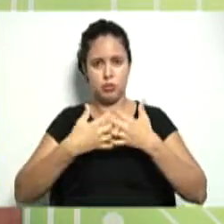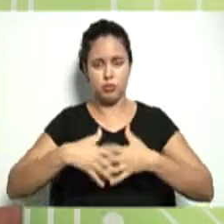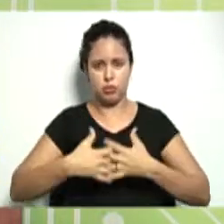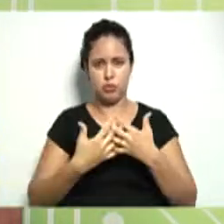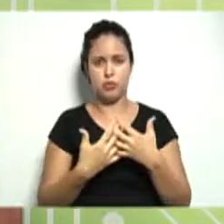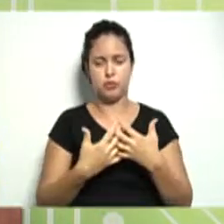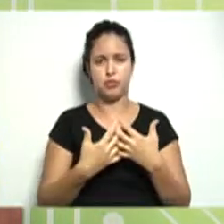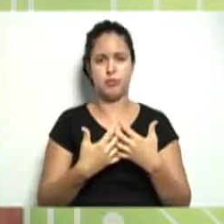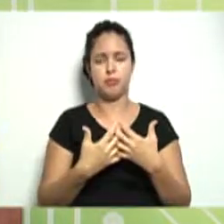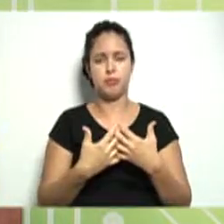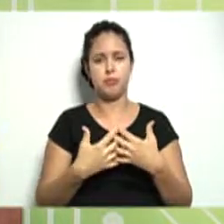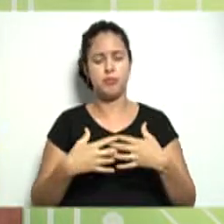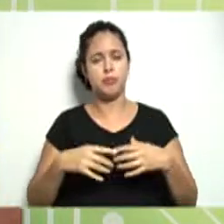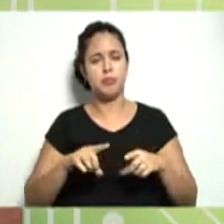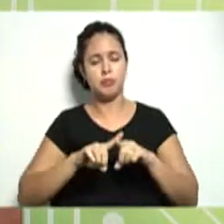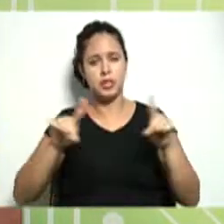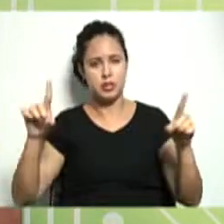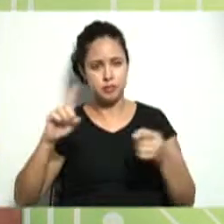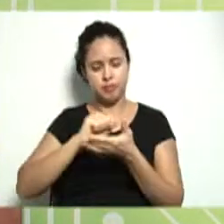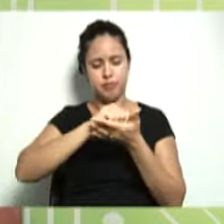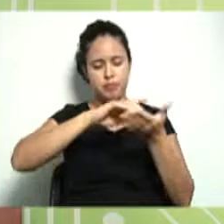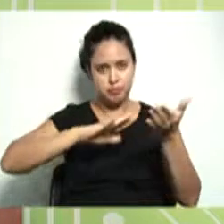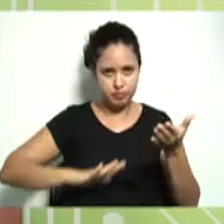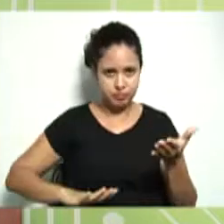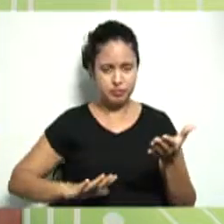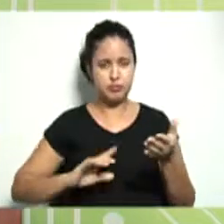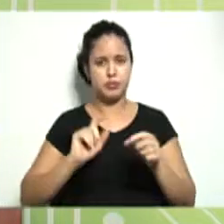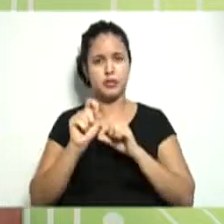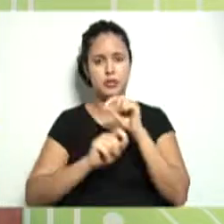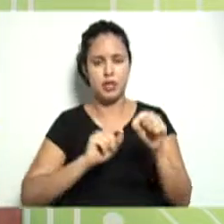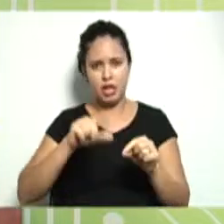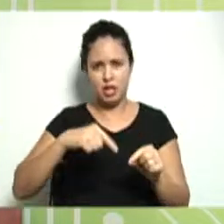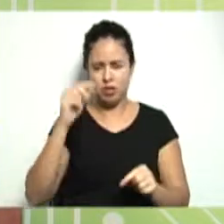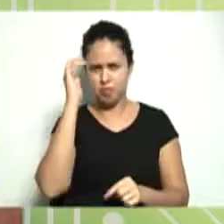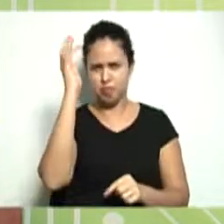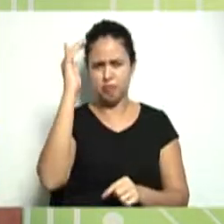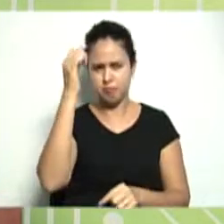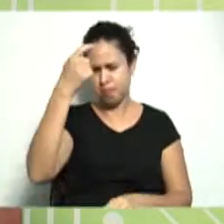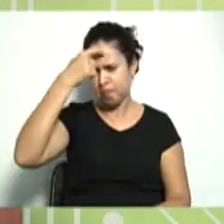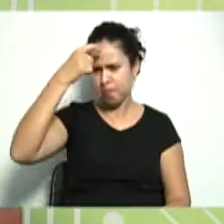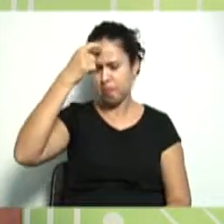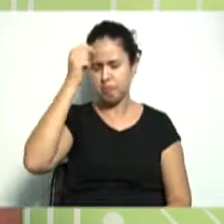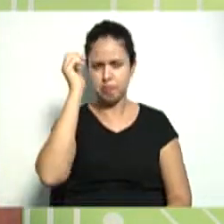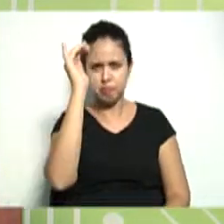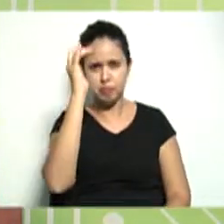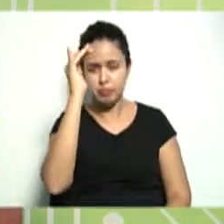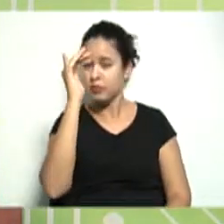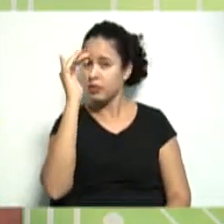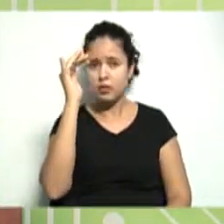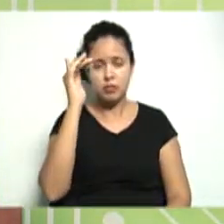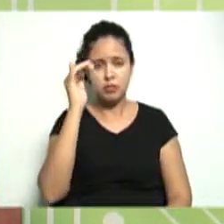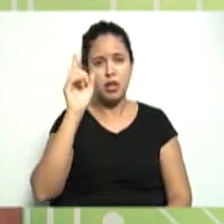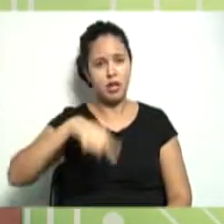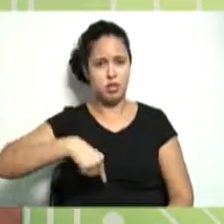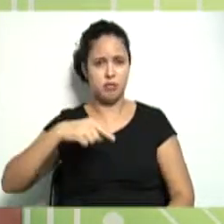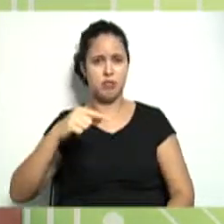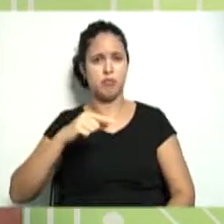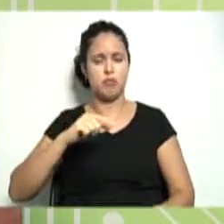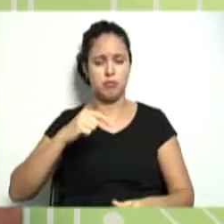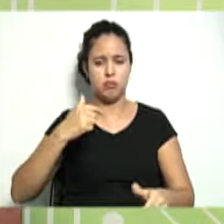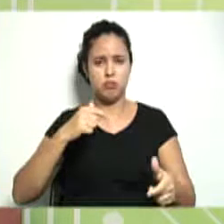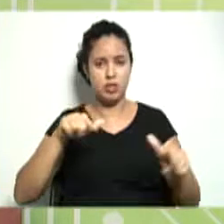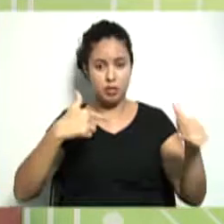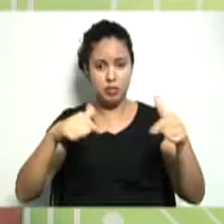atividade que é exercida por essas duas mulheres não é atividade intelectual, é atividade física, né?